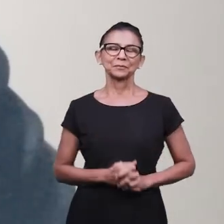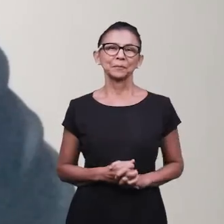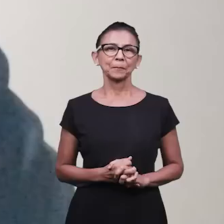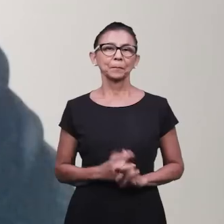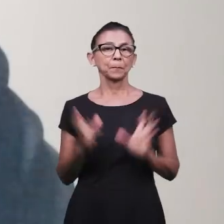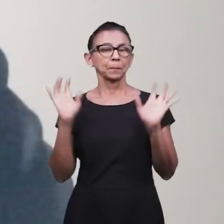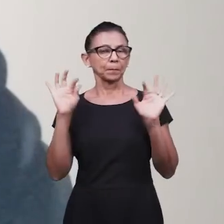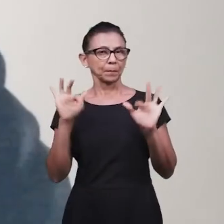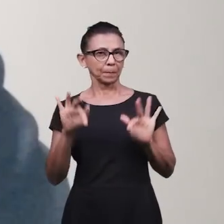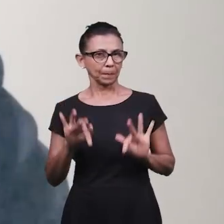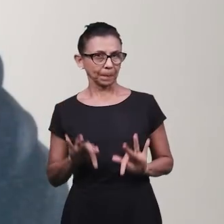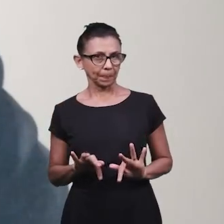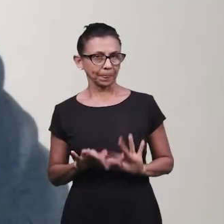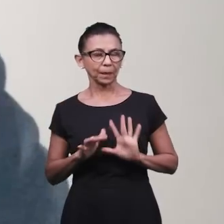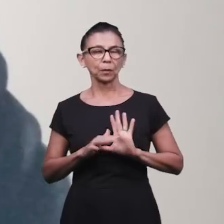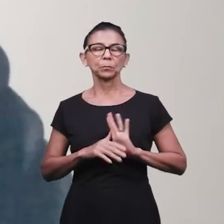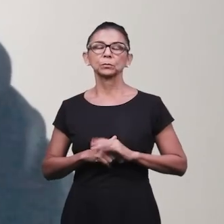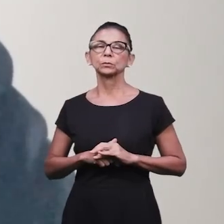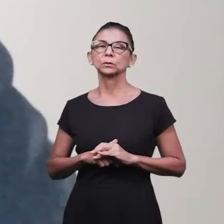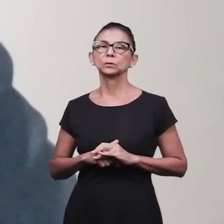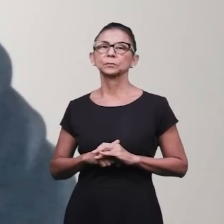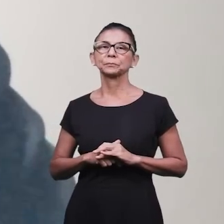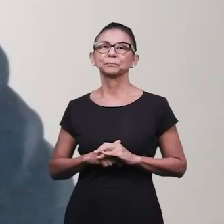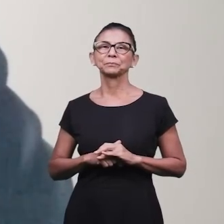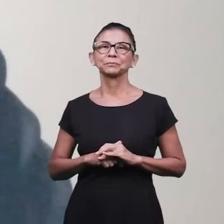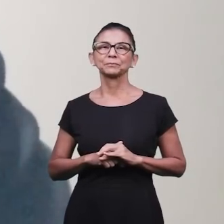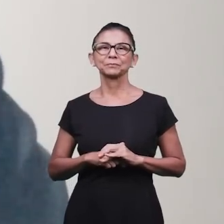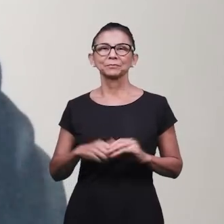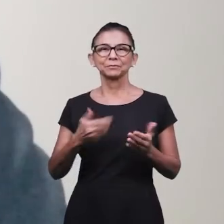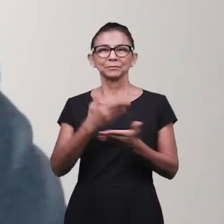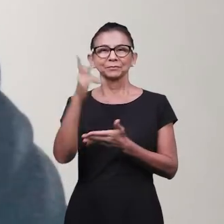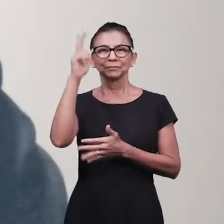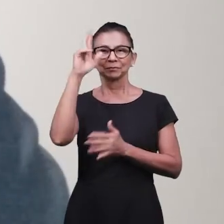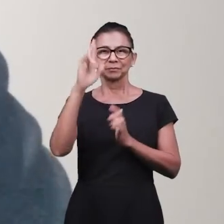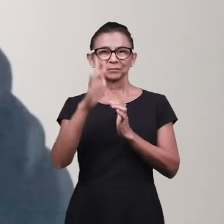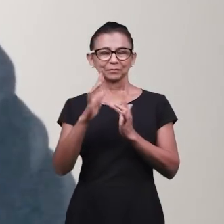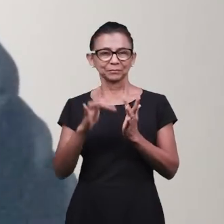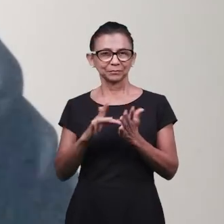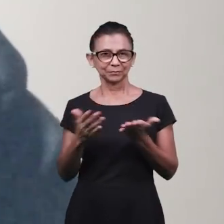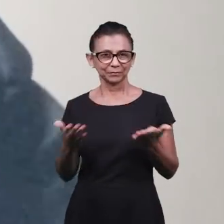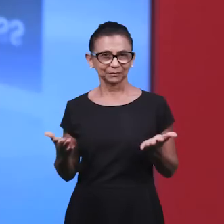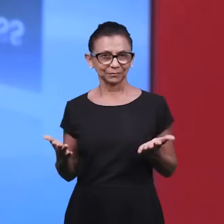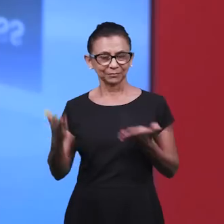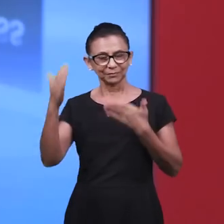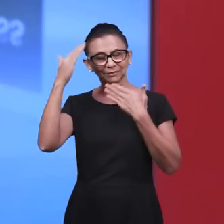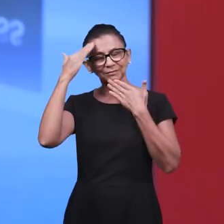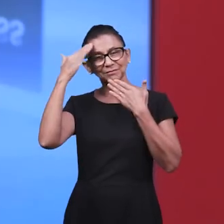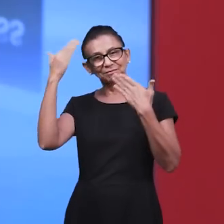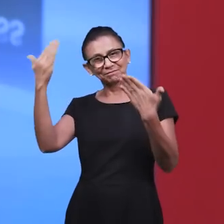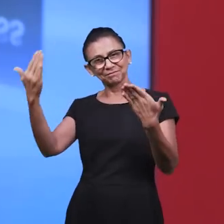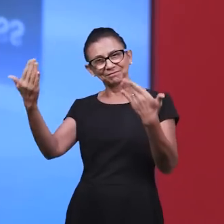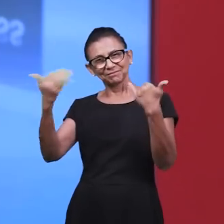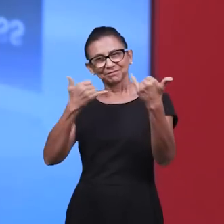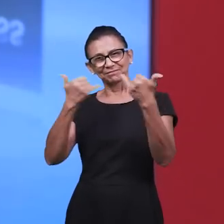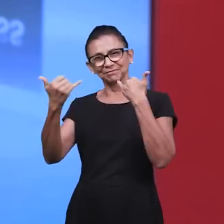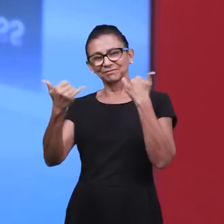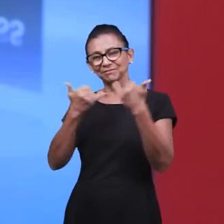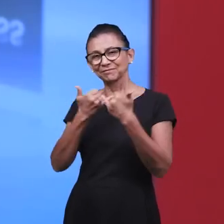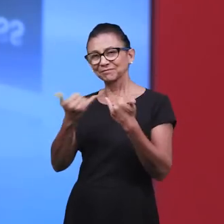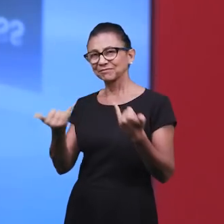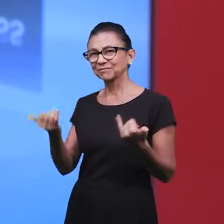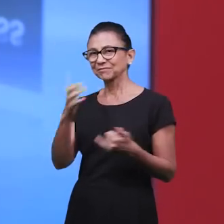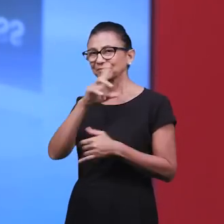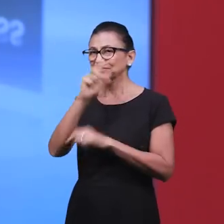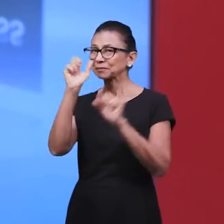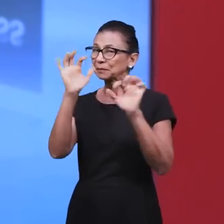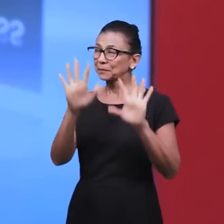nós encerramos a nossa participação, desejando assim a todos a paz do Senhor Jesus. Obrigado, Rudney, pelas informações também.